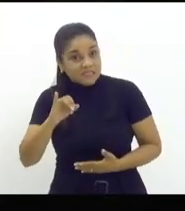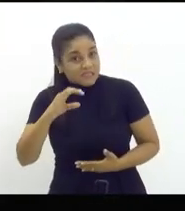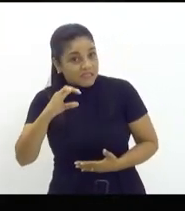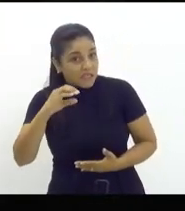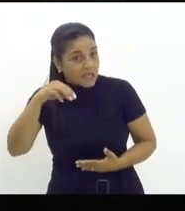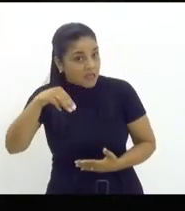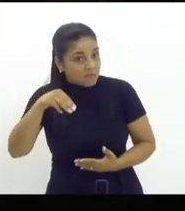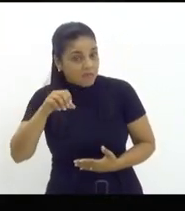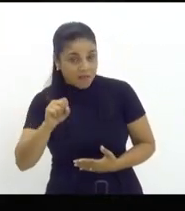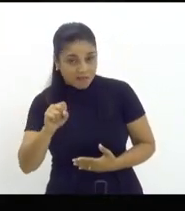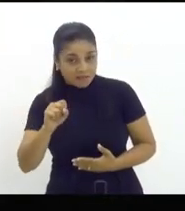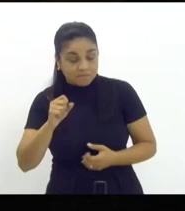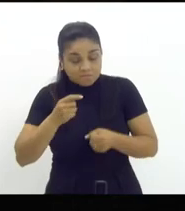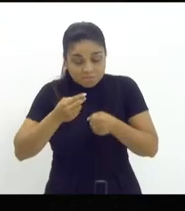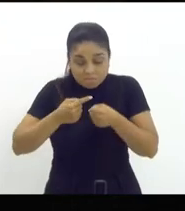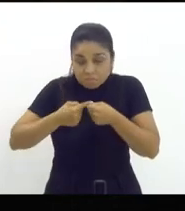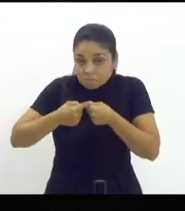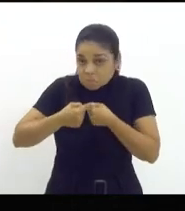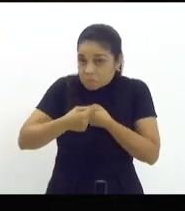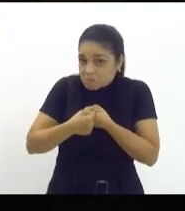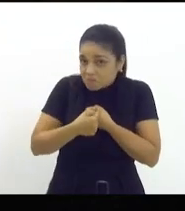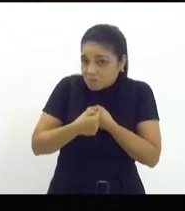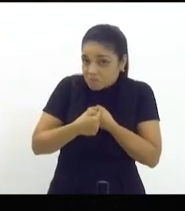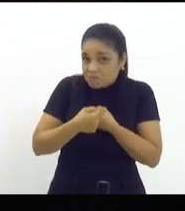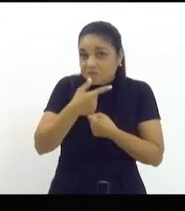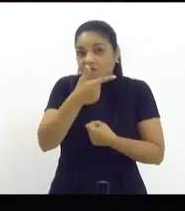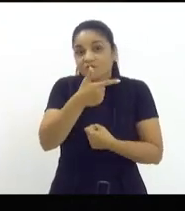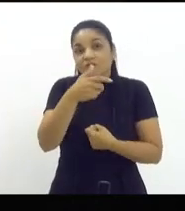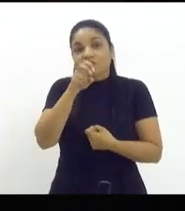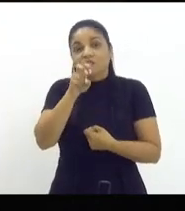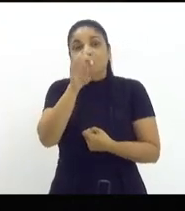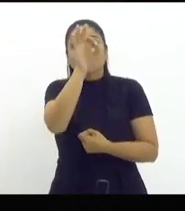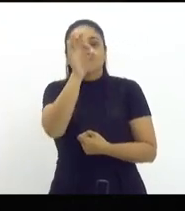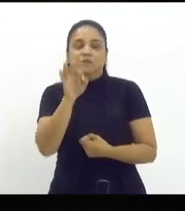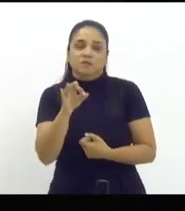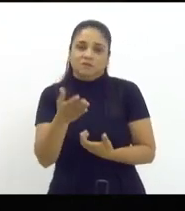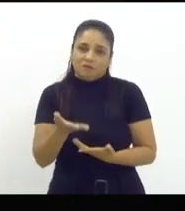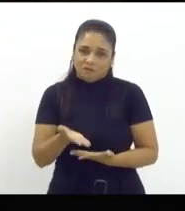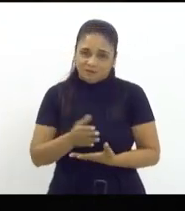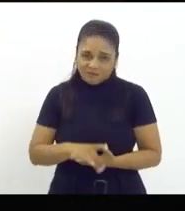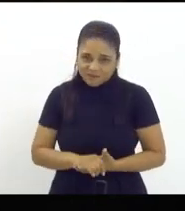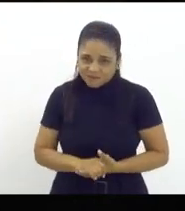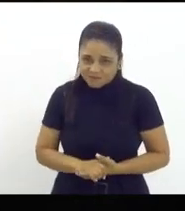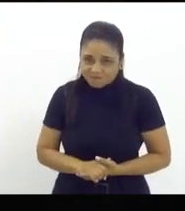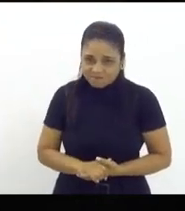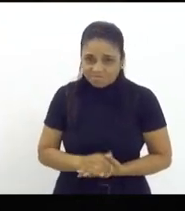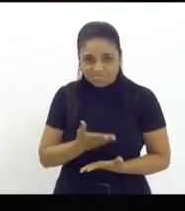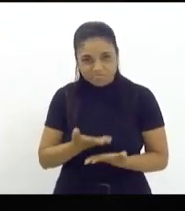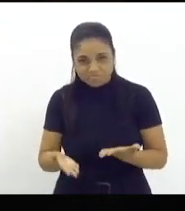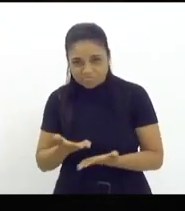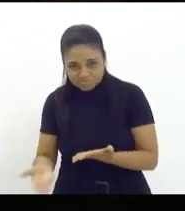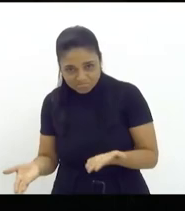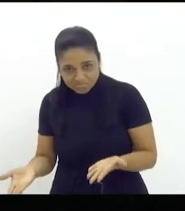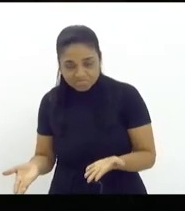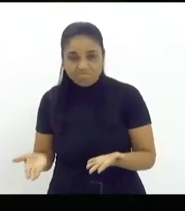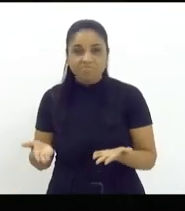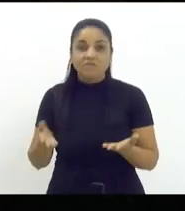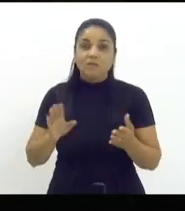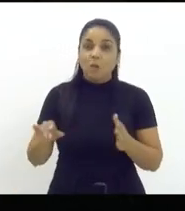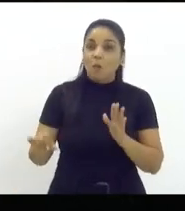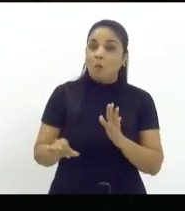e os municípios 25% disso Então esse era o primeiro